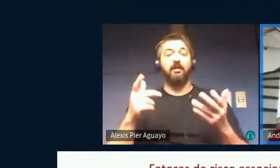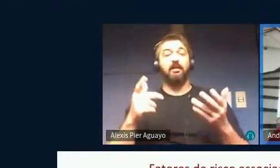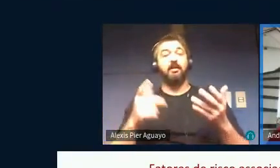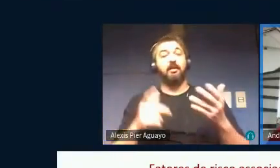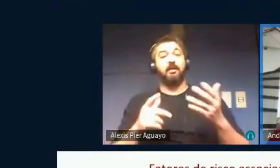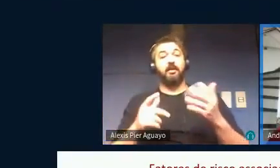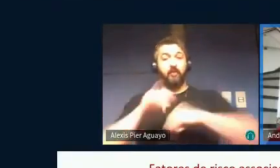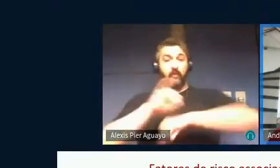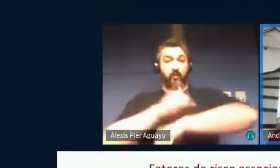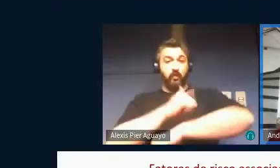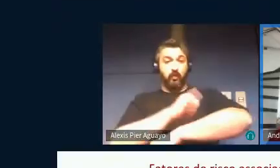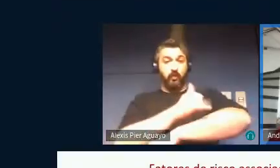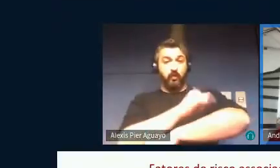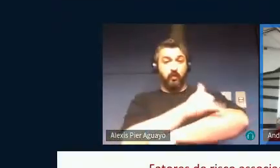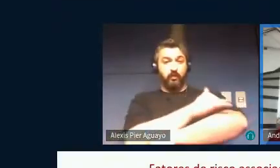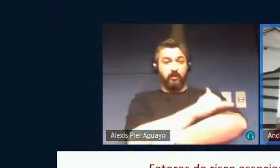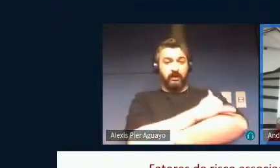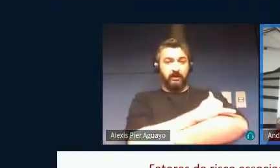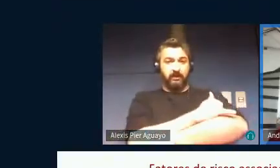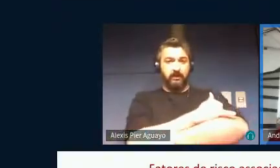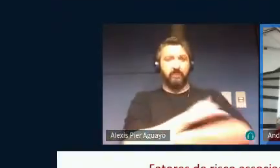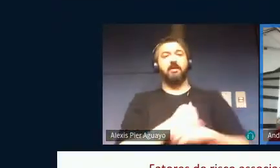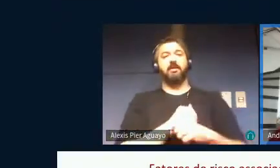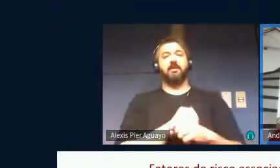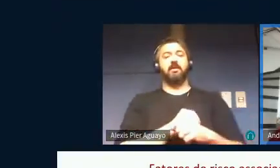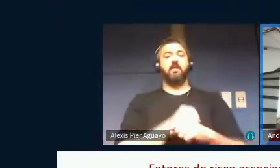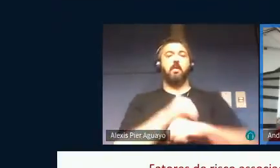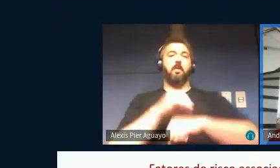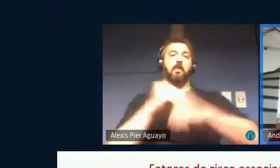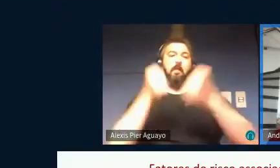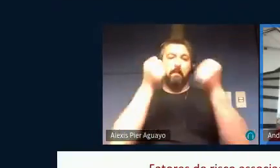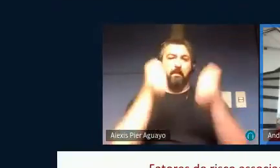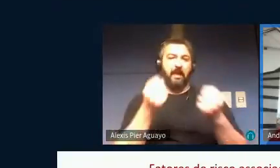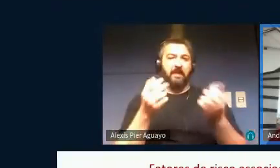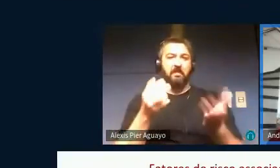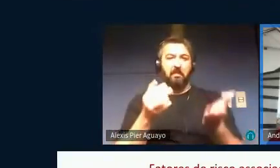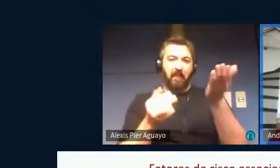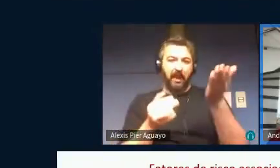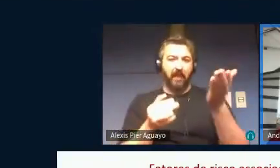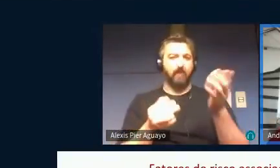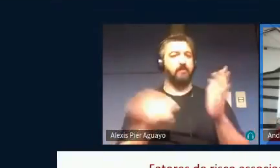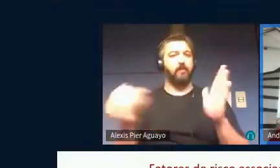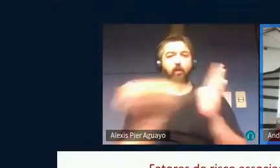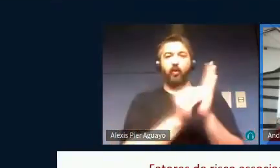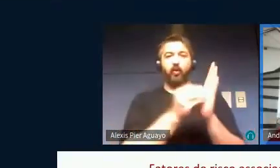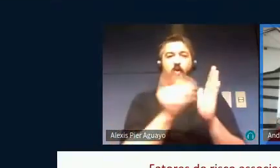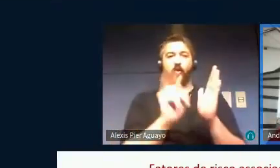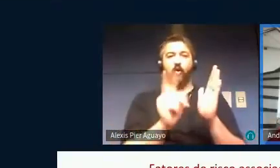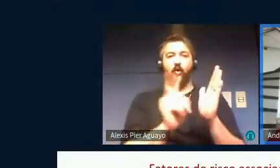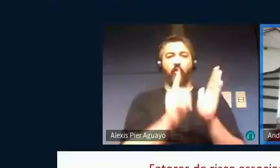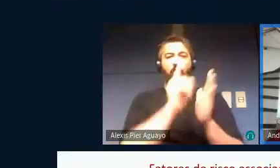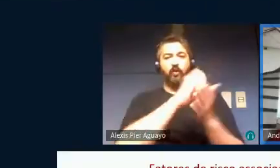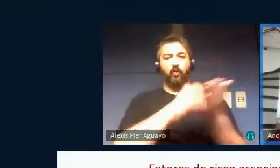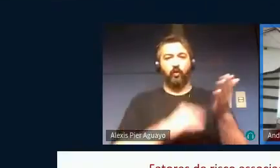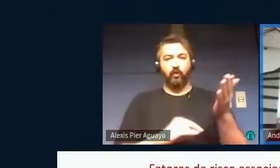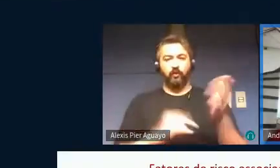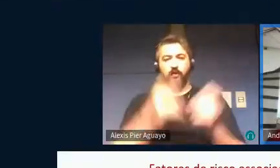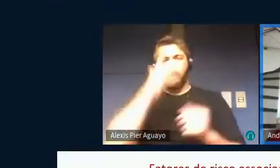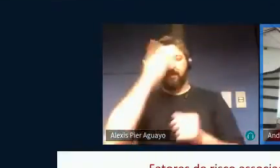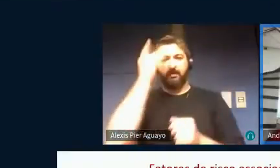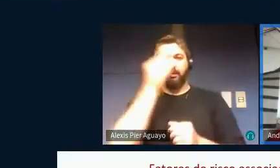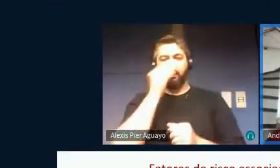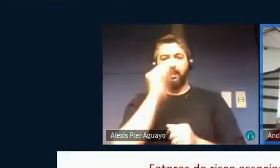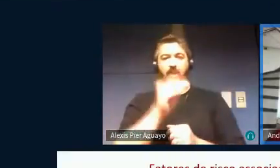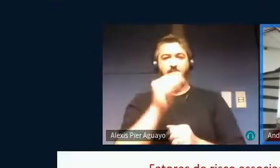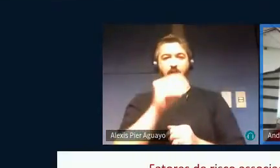obesidade, ou menos do que isso, sobrepeso, não está colocado em evidência nesses prontuários. Então, ainda é um pouco subestimado, tá? Então, esses